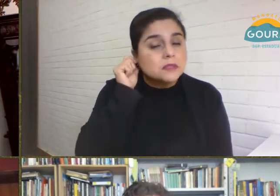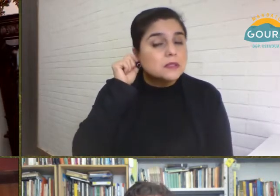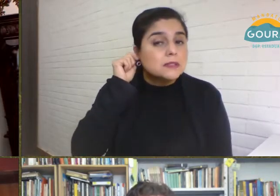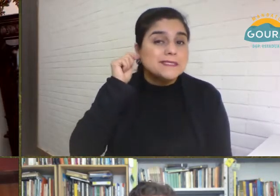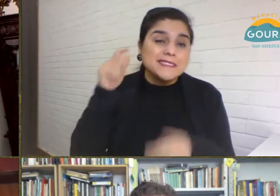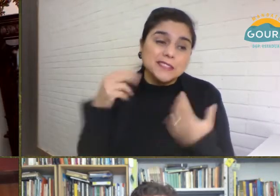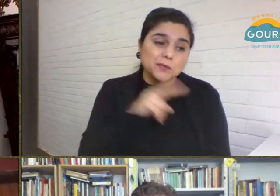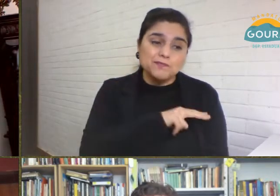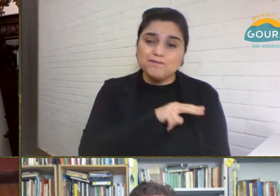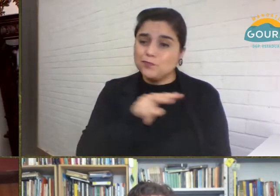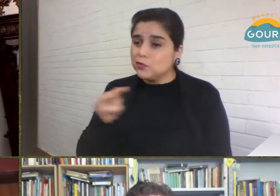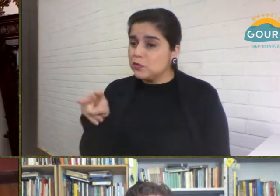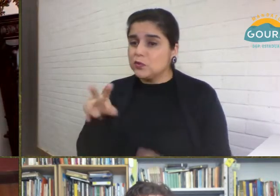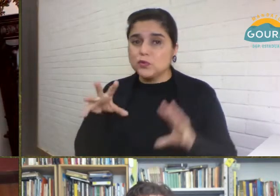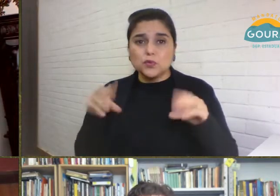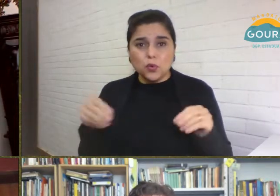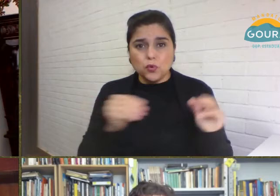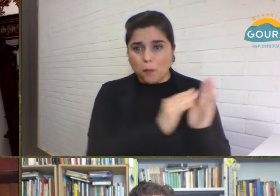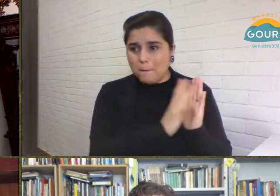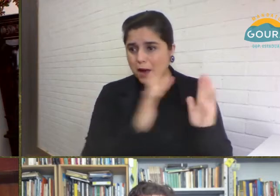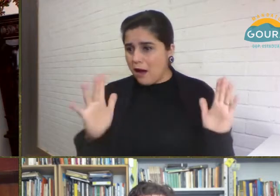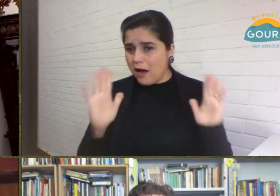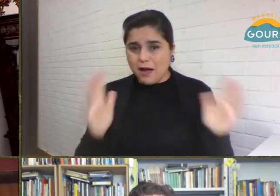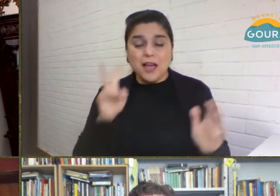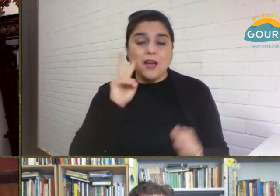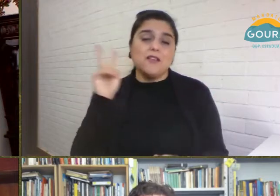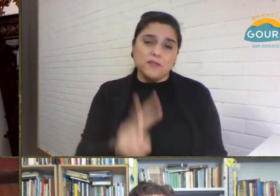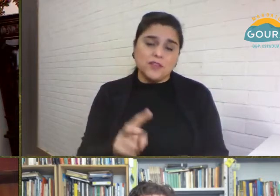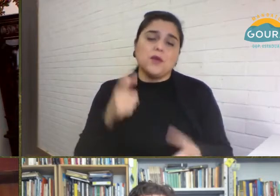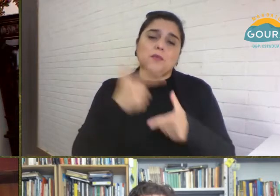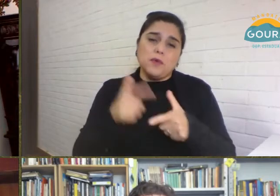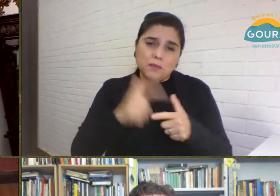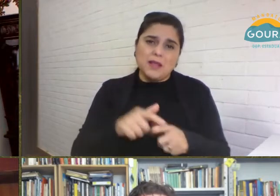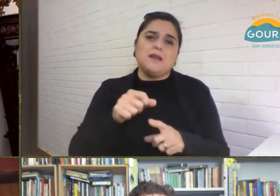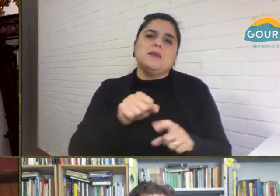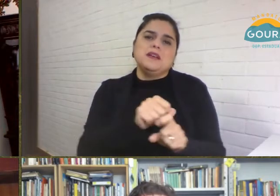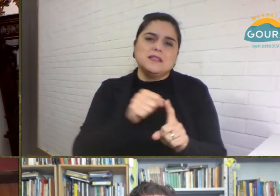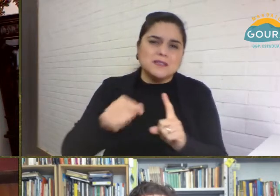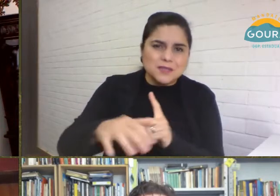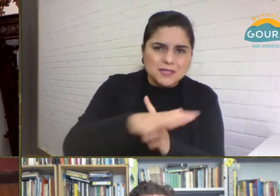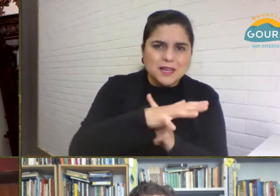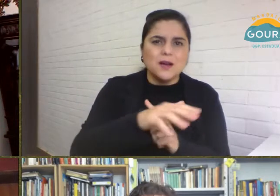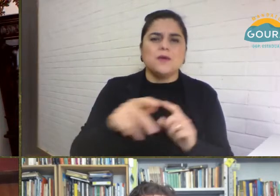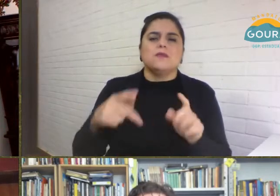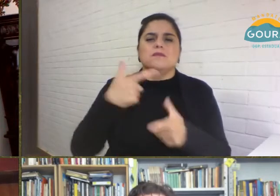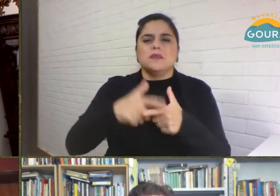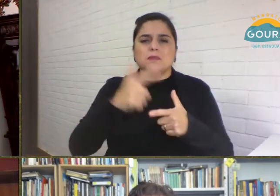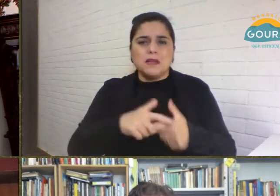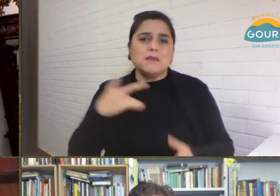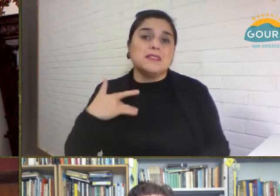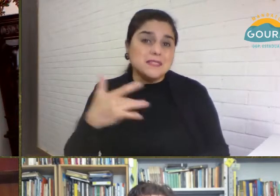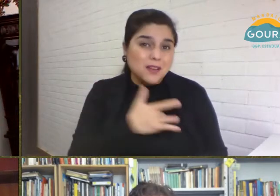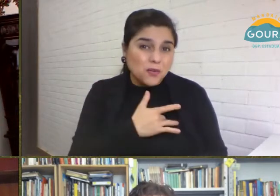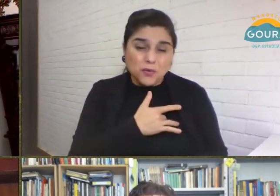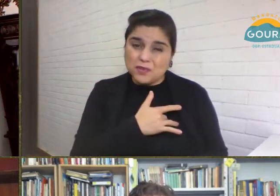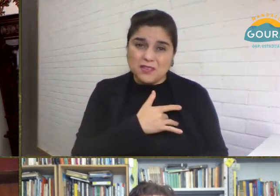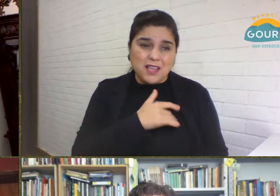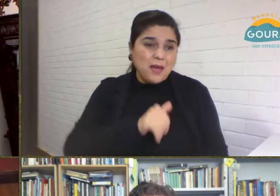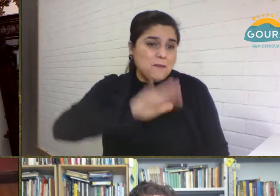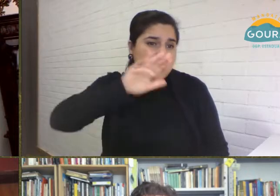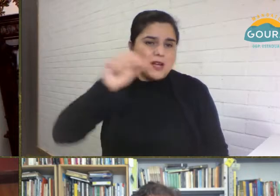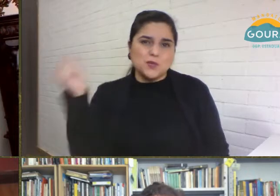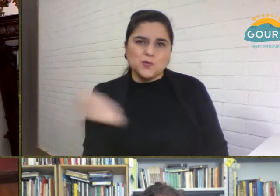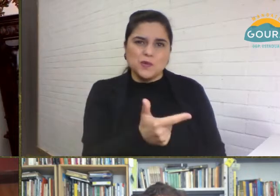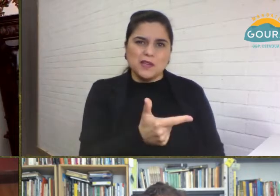um problema de saúde e um problema social muito mais do que um problema criminal. Isto quando falamos do mero